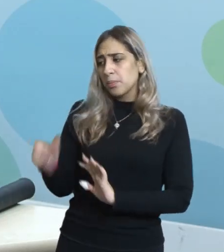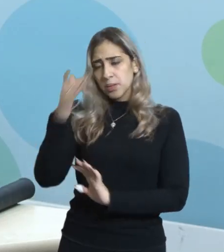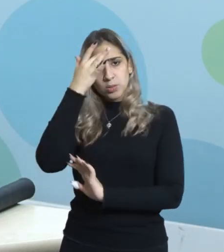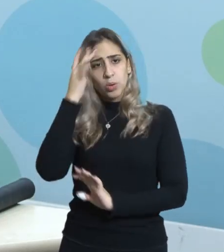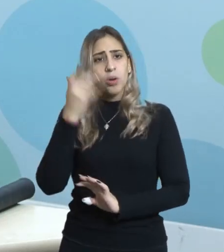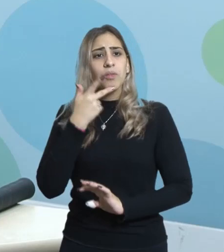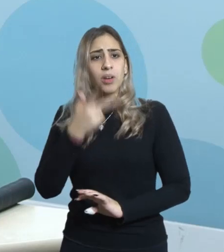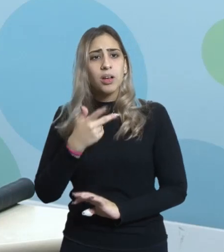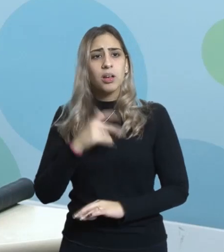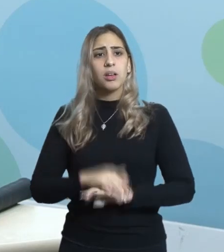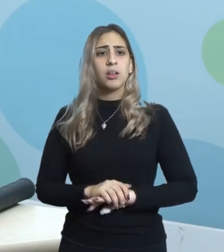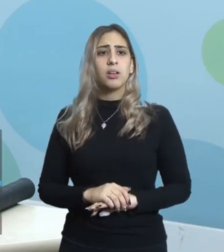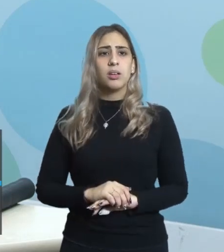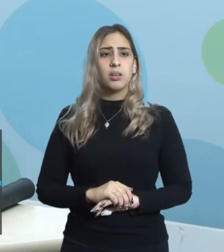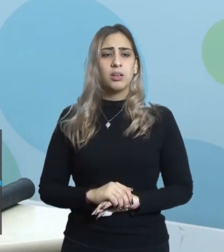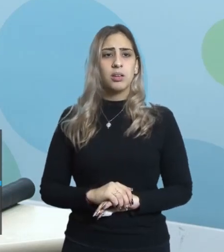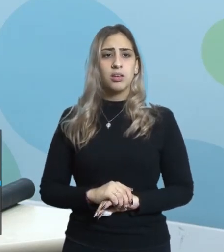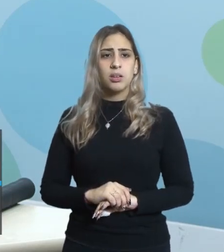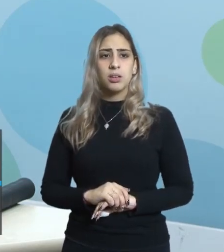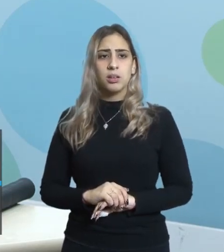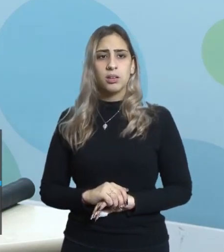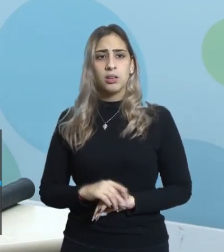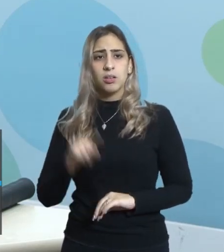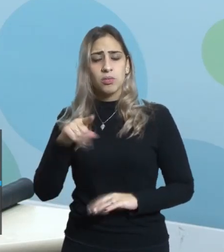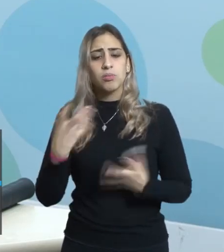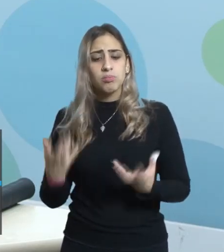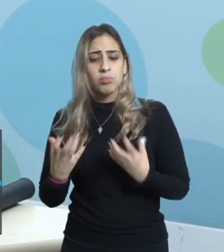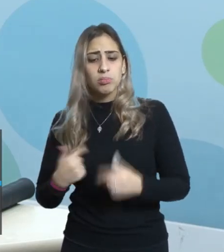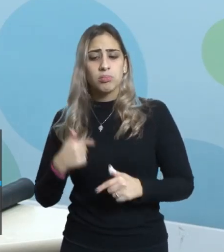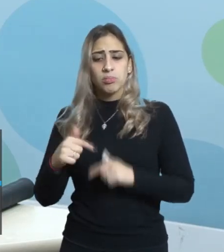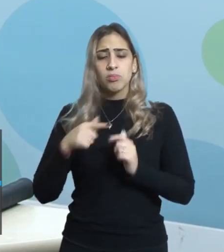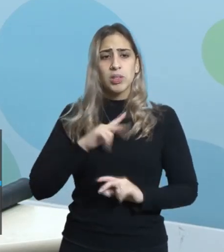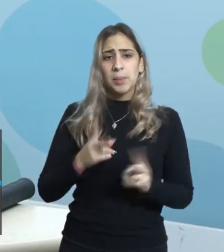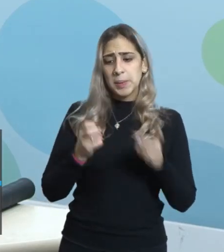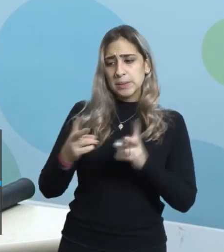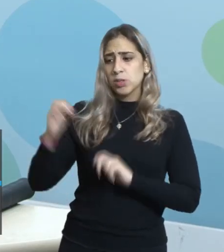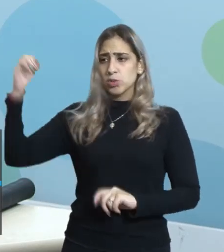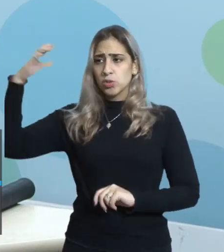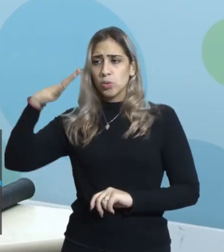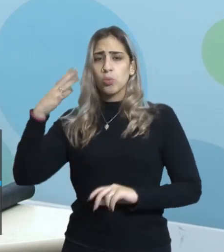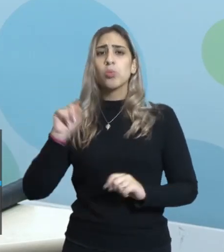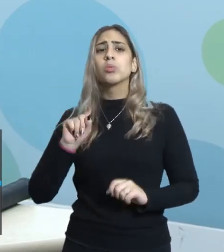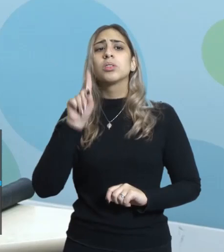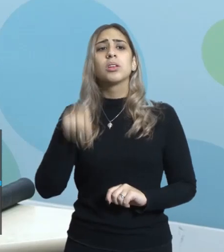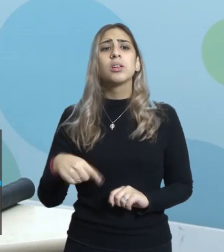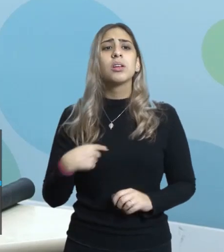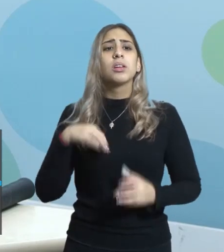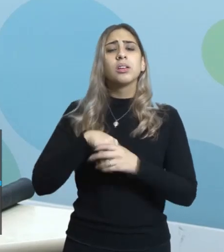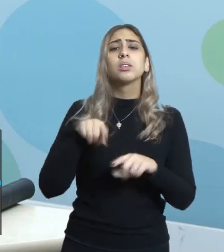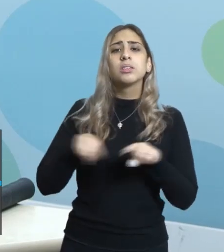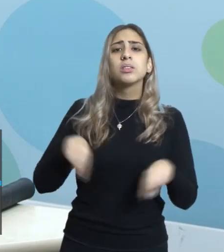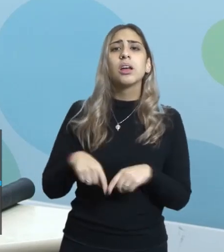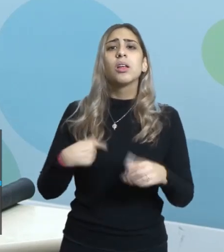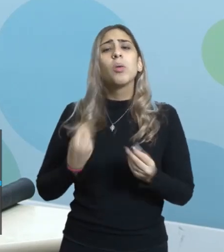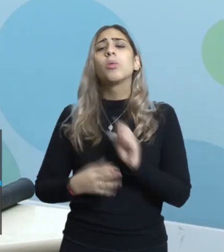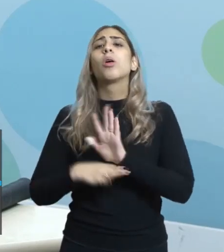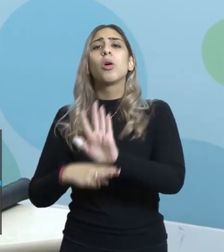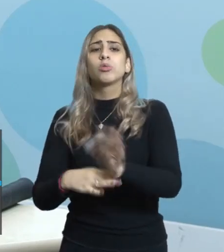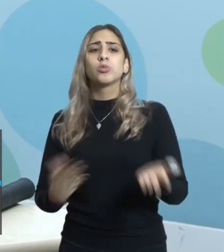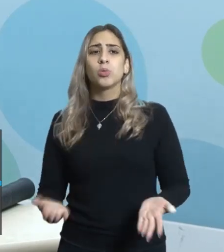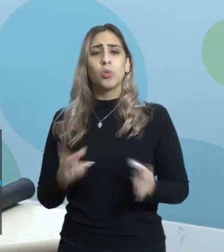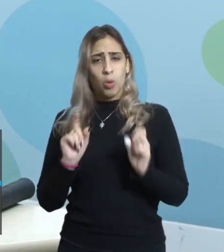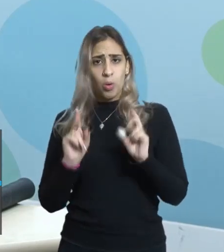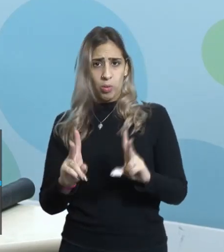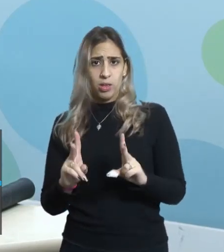olha, eu sei que você tem a deficiência, tal, sei que você é cego, você tem percepção de luz, o que é? Aqui na sala, como é que eu te ajudo?